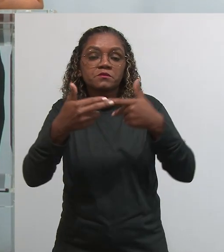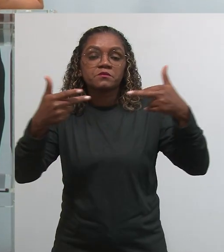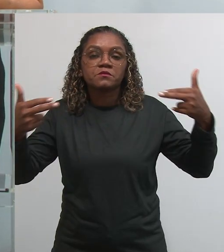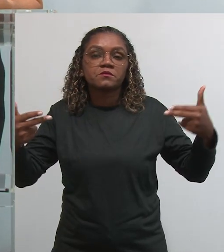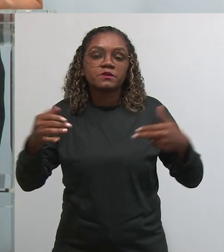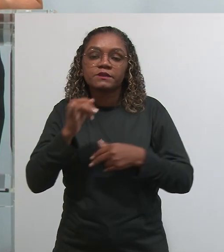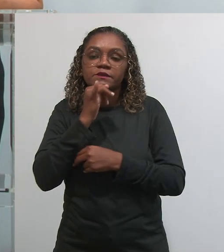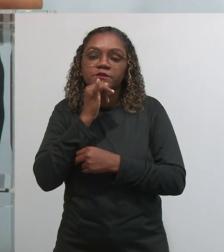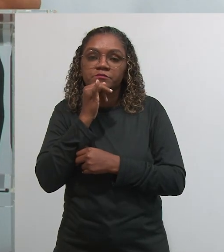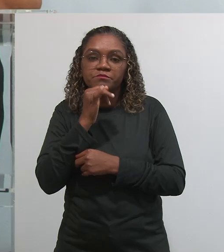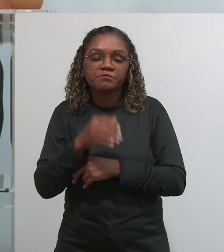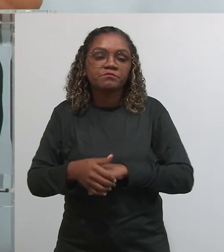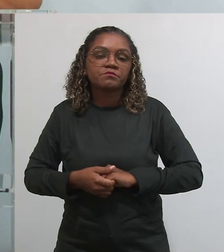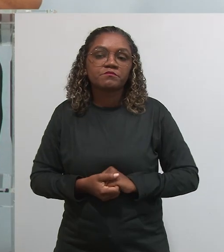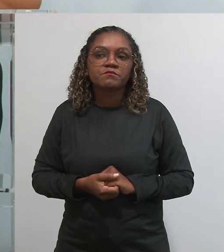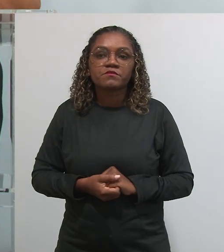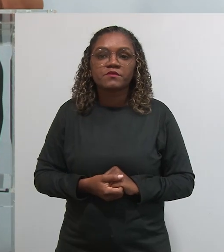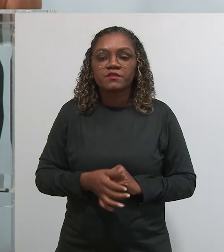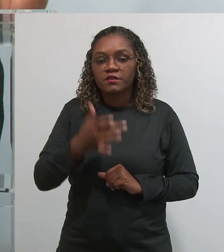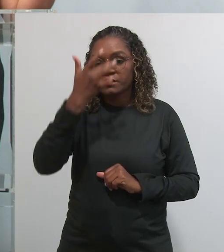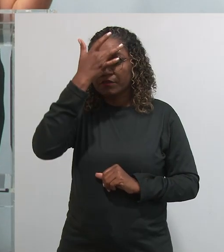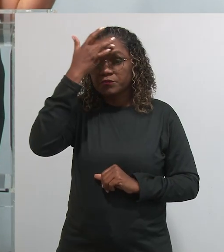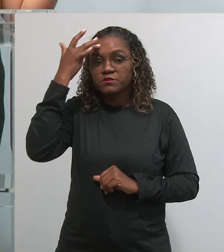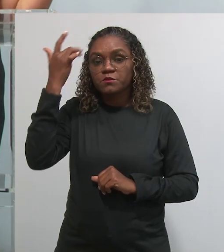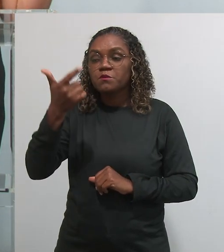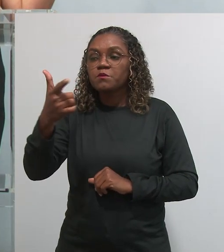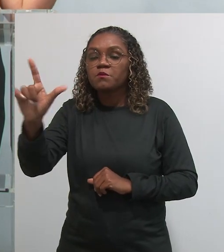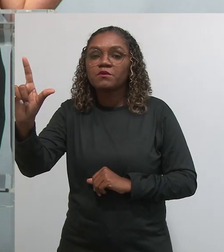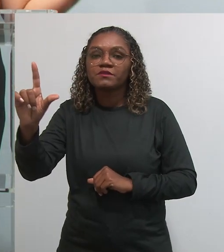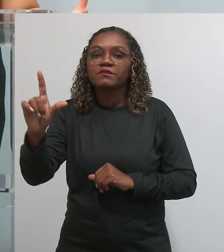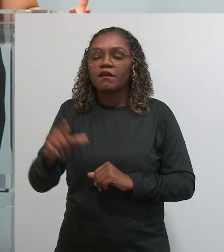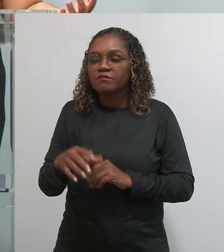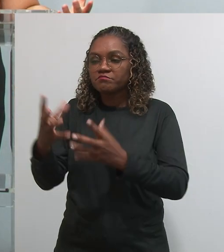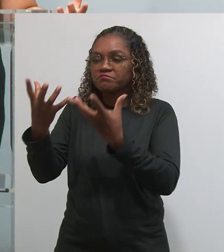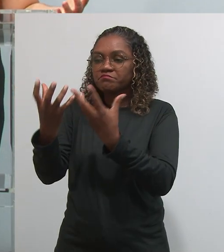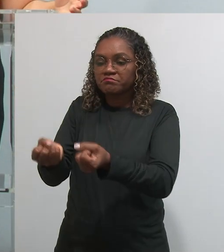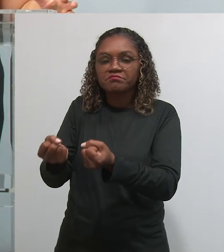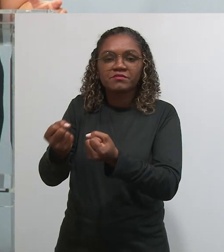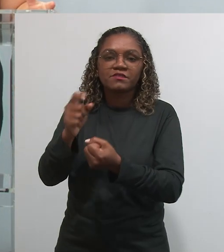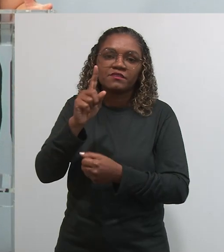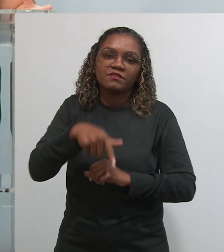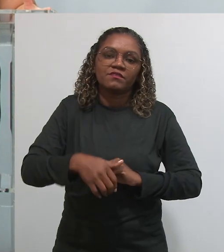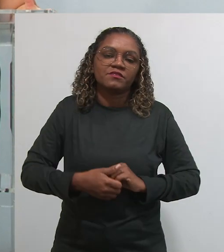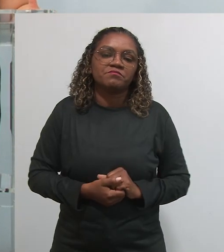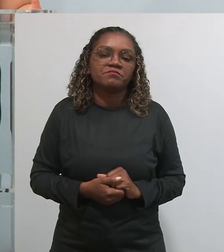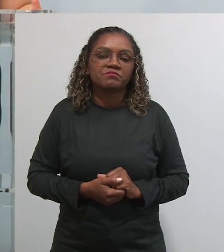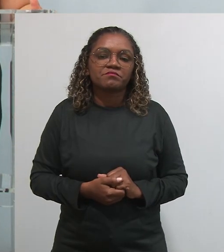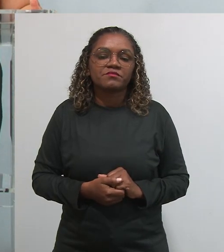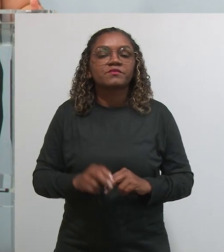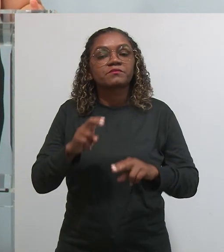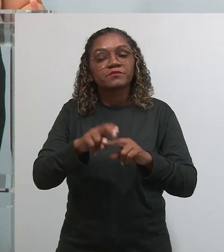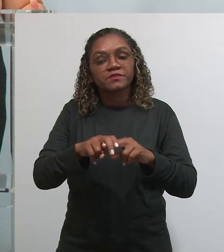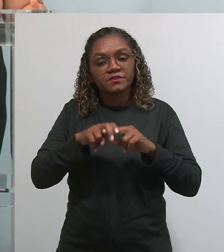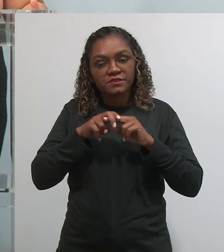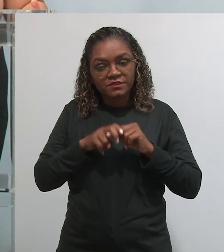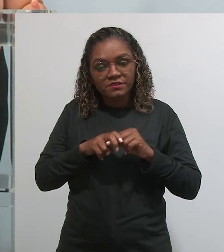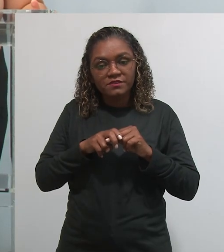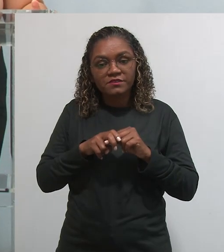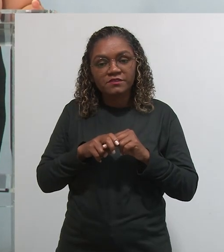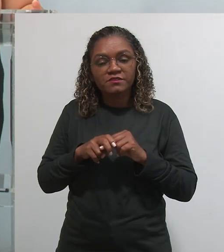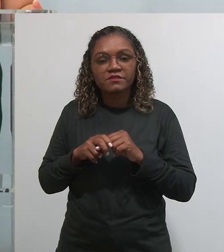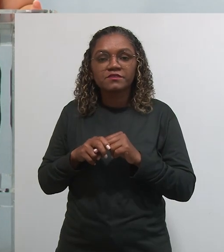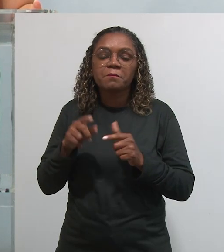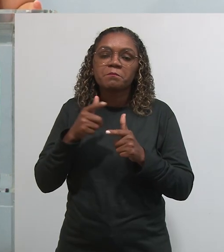coisas pelos olhos dela, ela vê as coisas pelos olhos dos outros. E isso faz com que ela